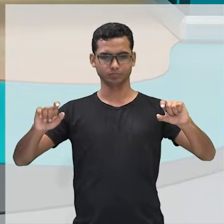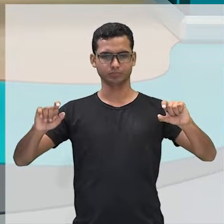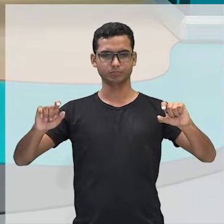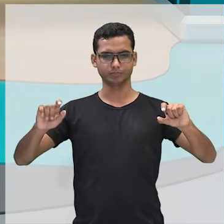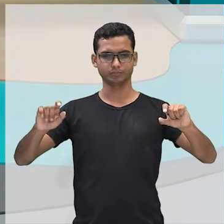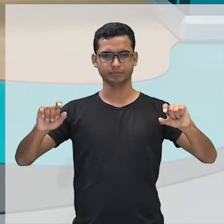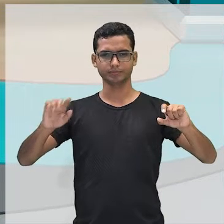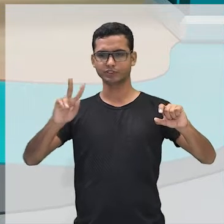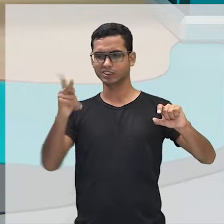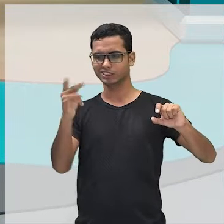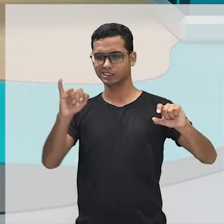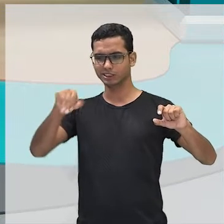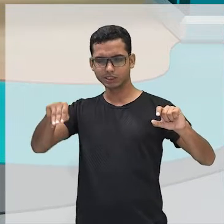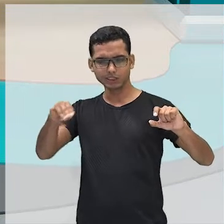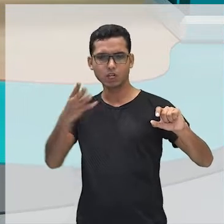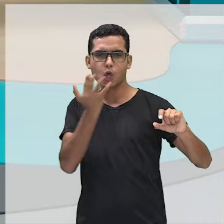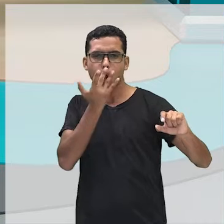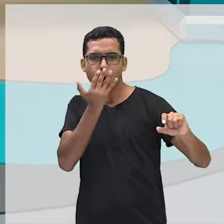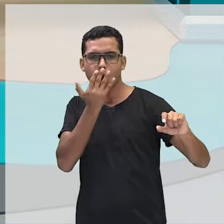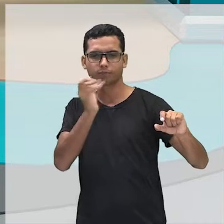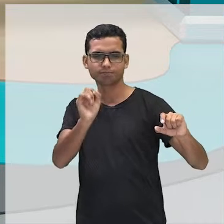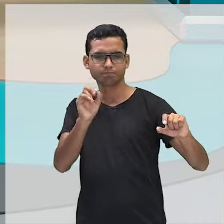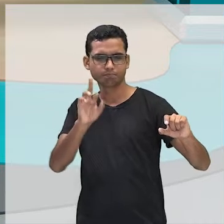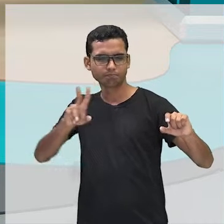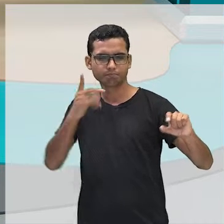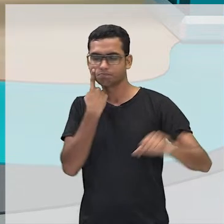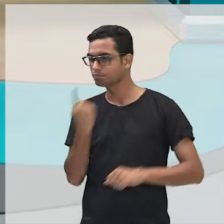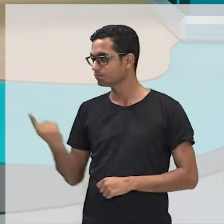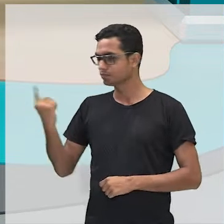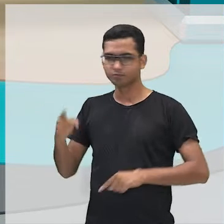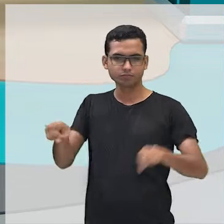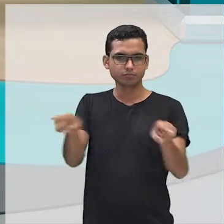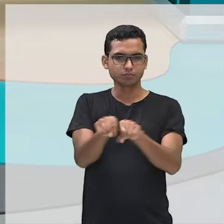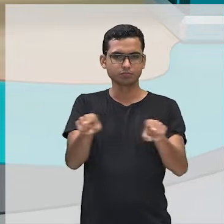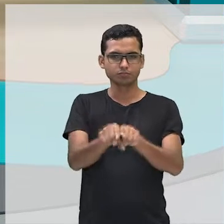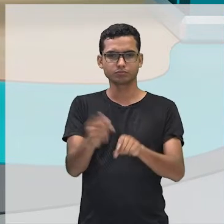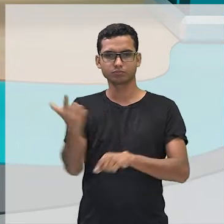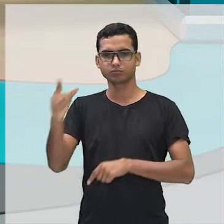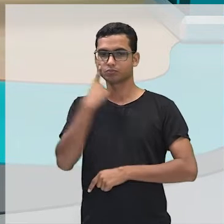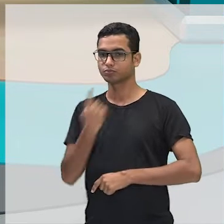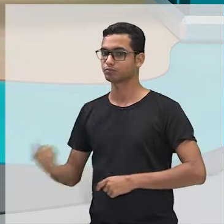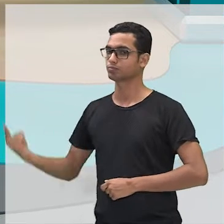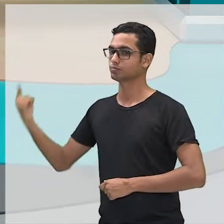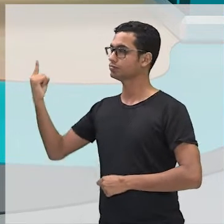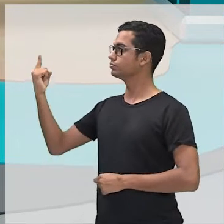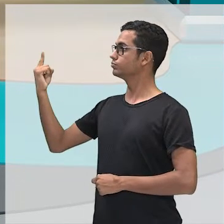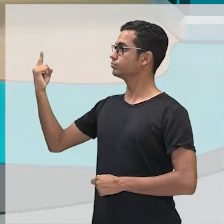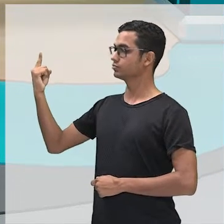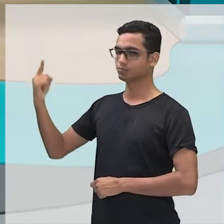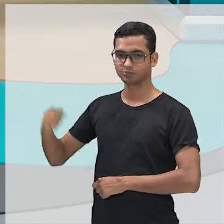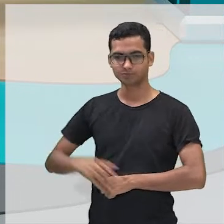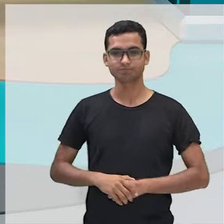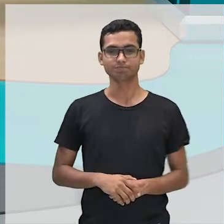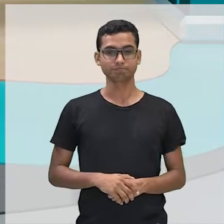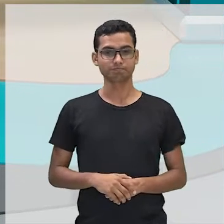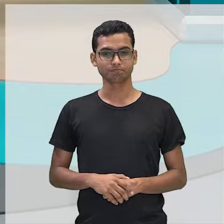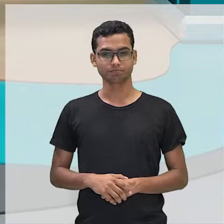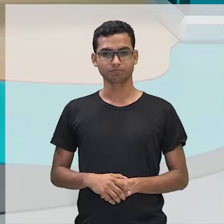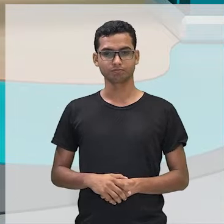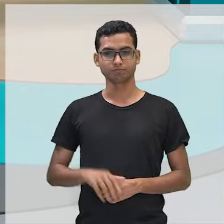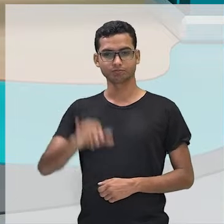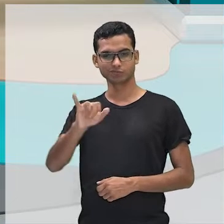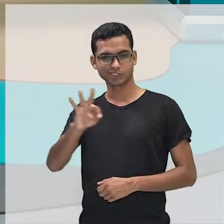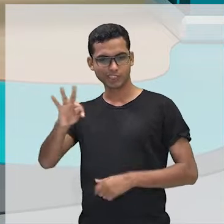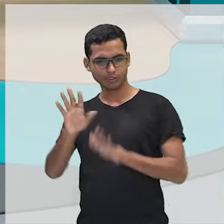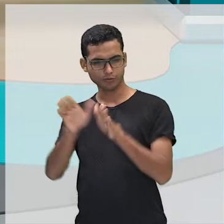nessa palavra him. Let's go for it. Let's go for it. Então, o destaque é no